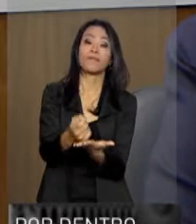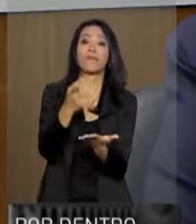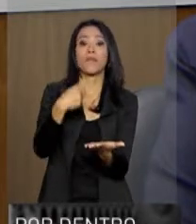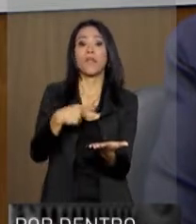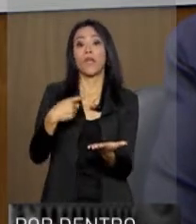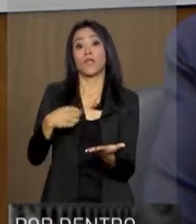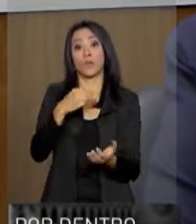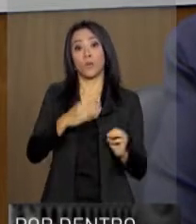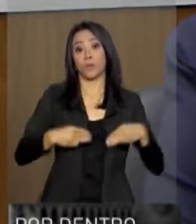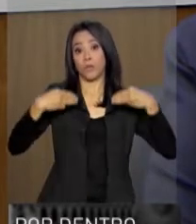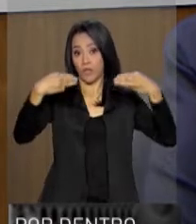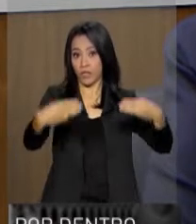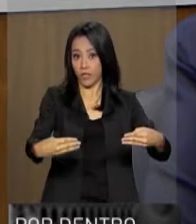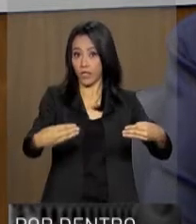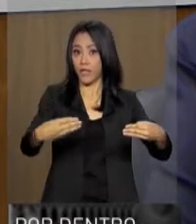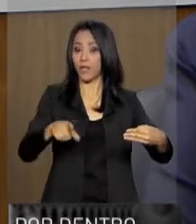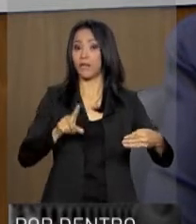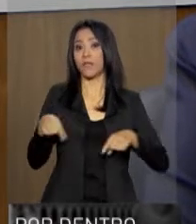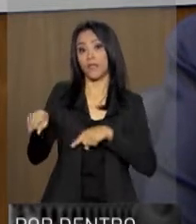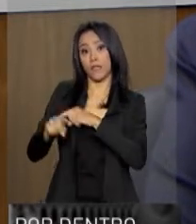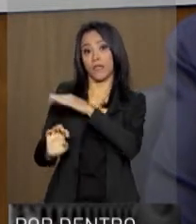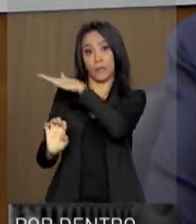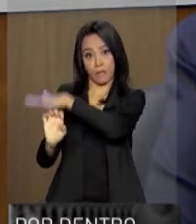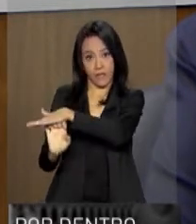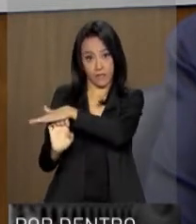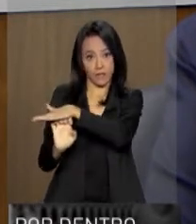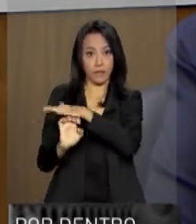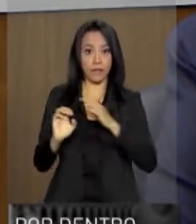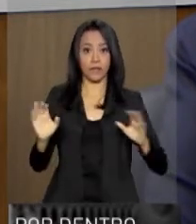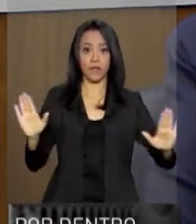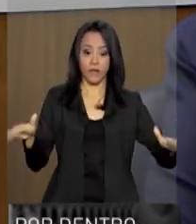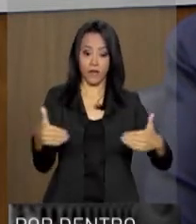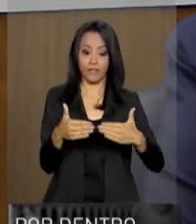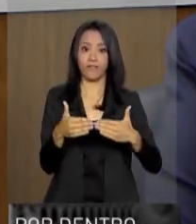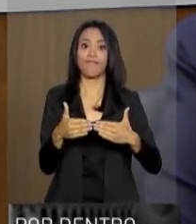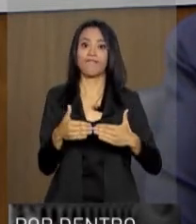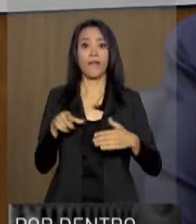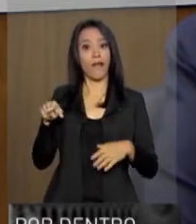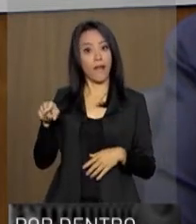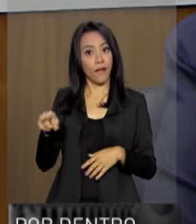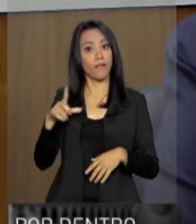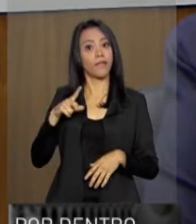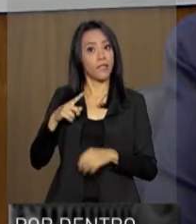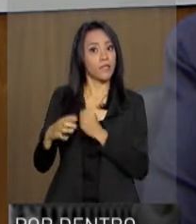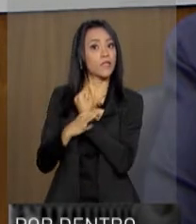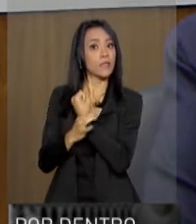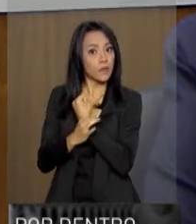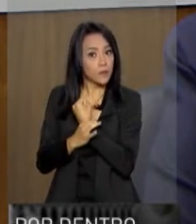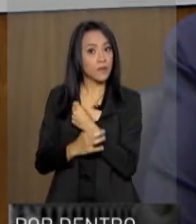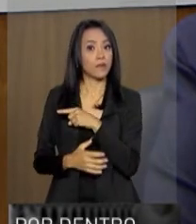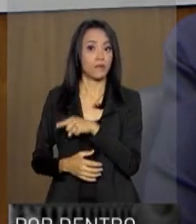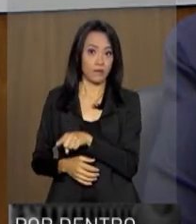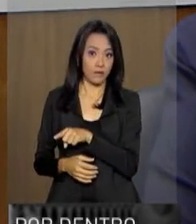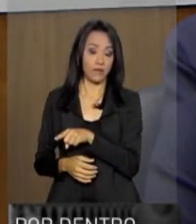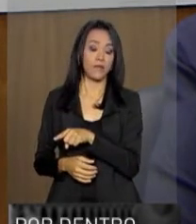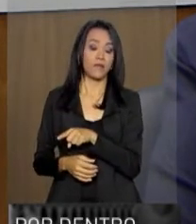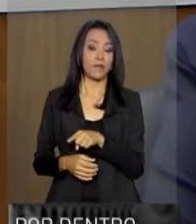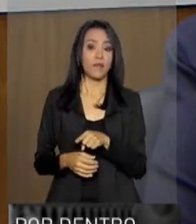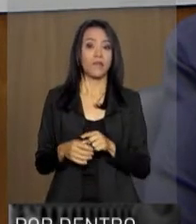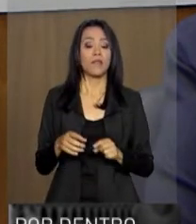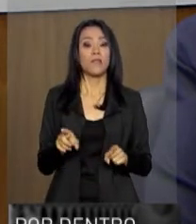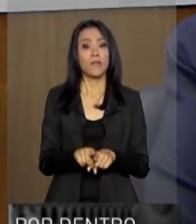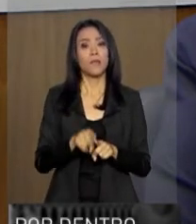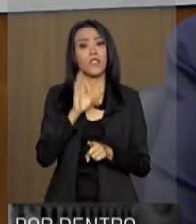contratada empresa esta que com certeza terá seguro nesses equipamentos e existirá como já